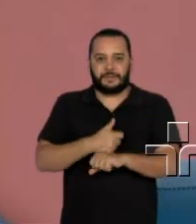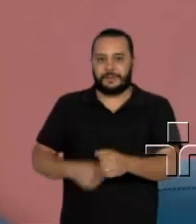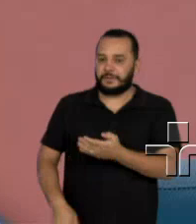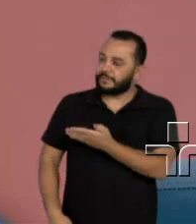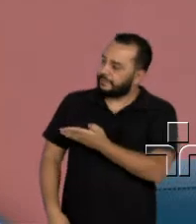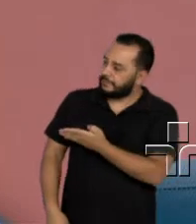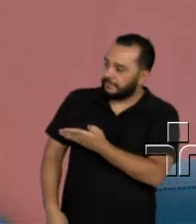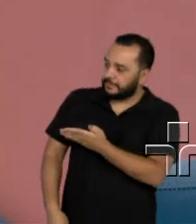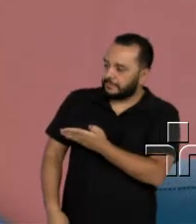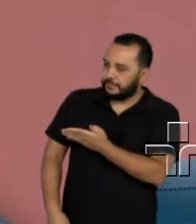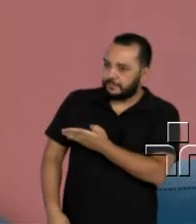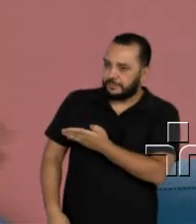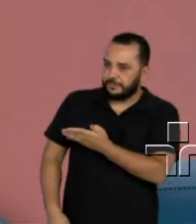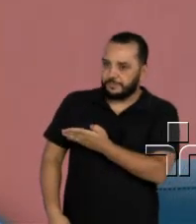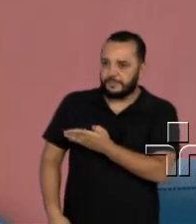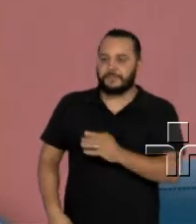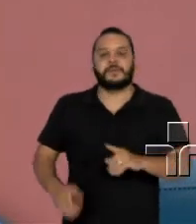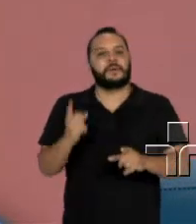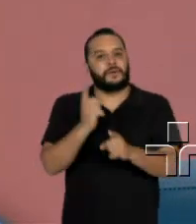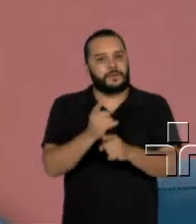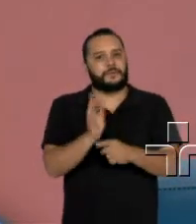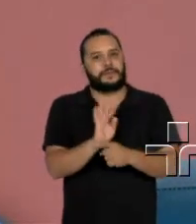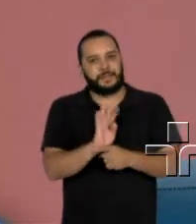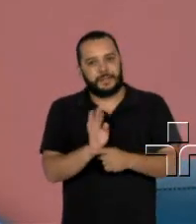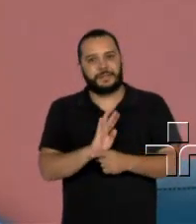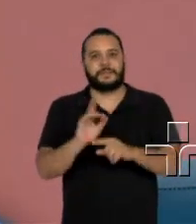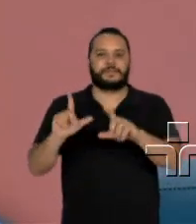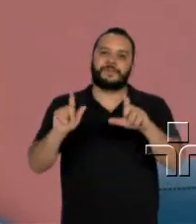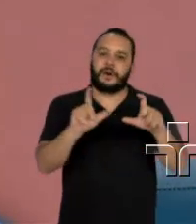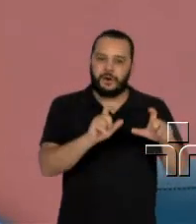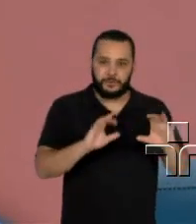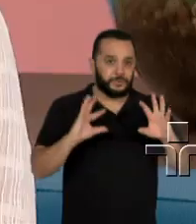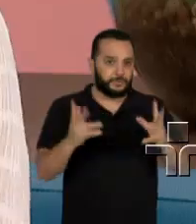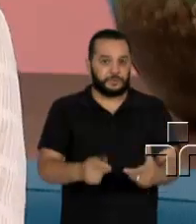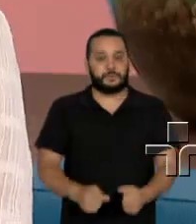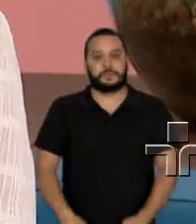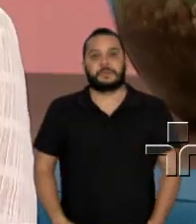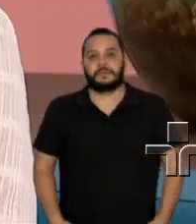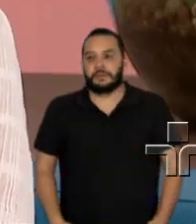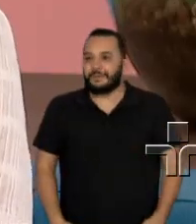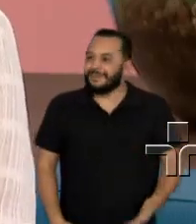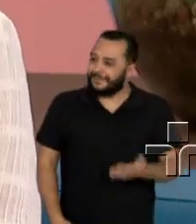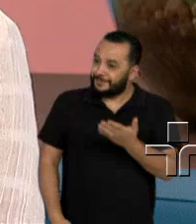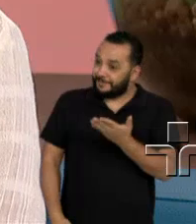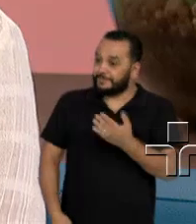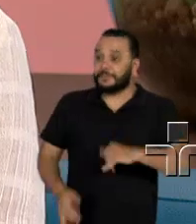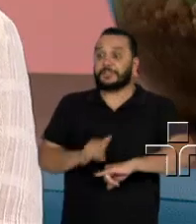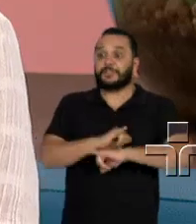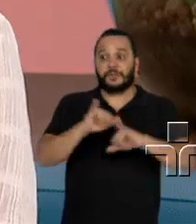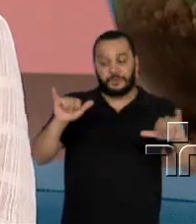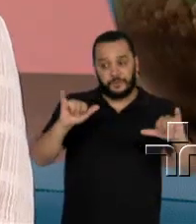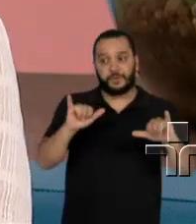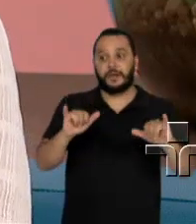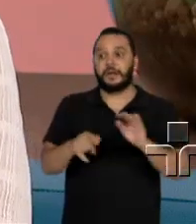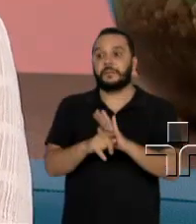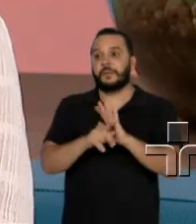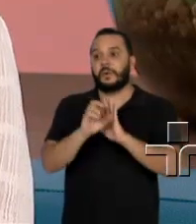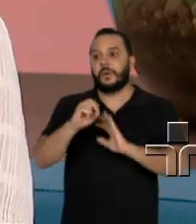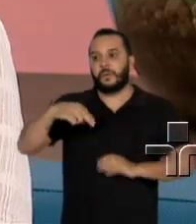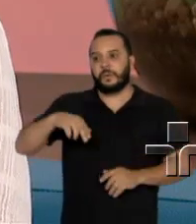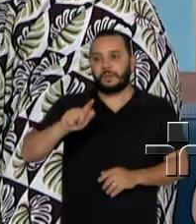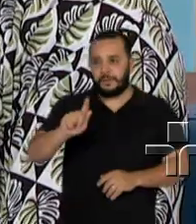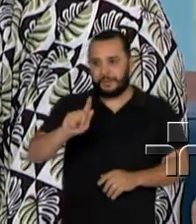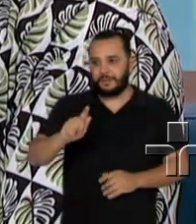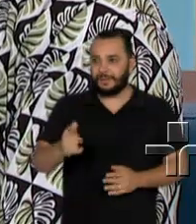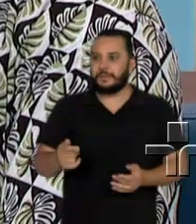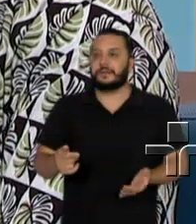barbosa lá encontra meus vídeos fotos e priscila vamos divulgar então aonde ela começou com aquela